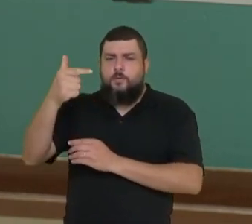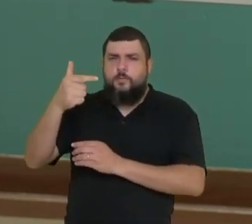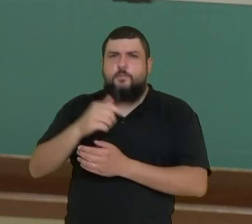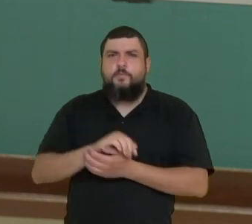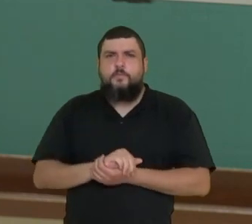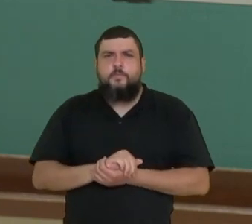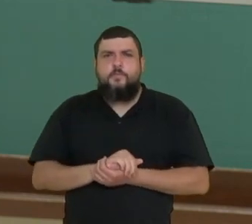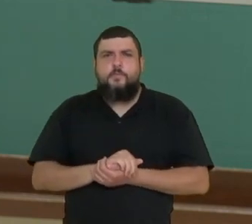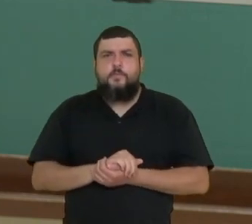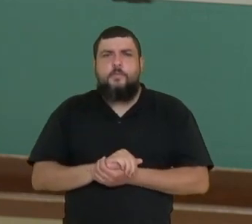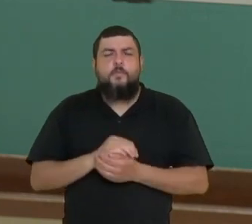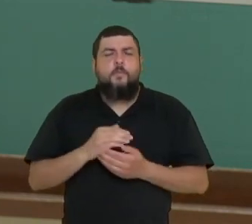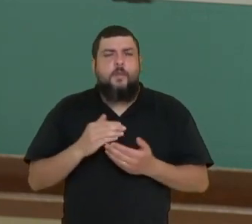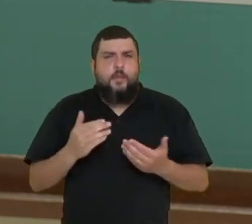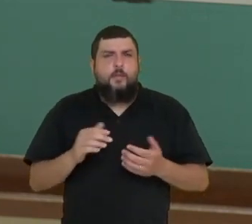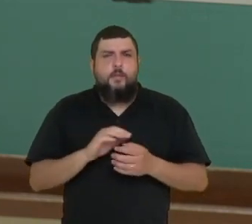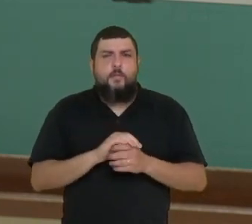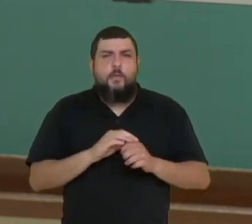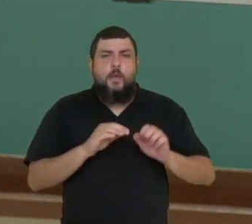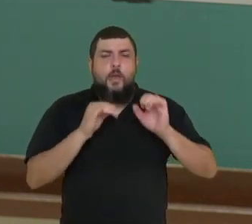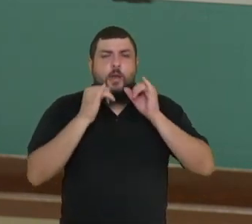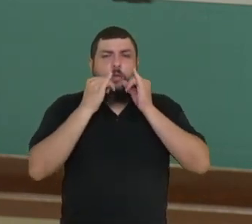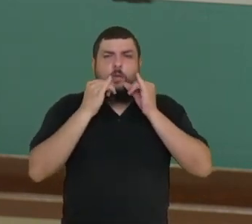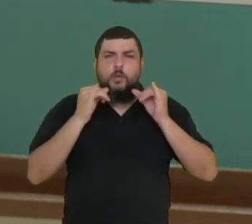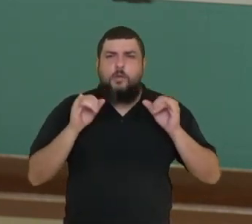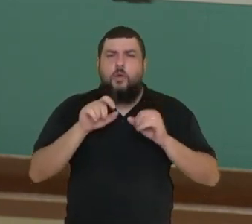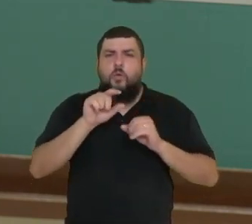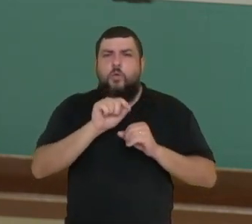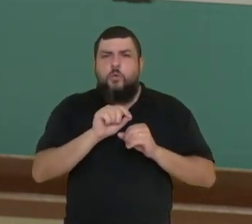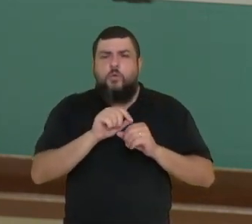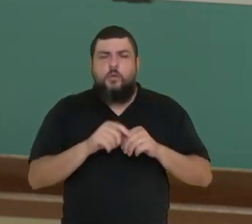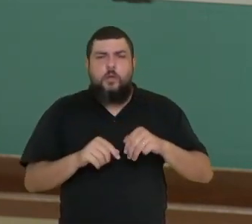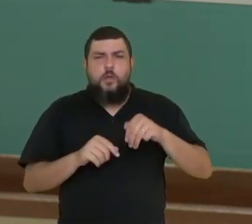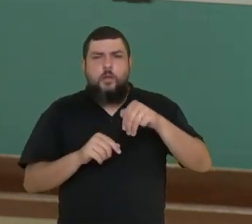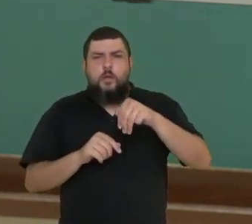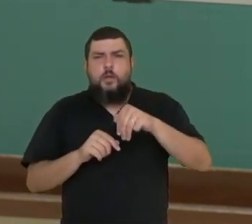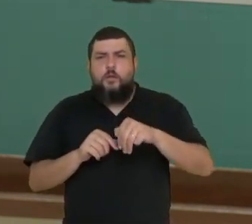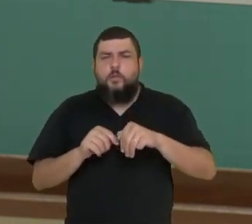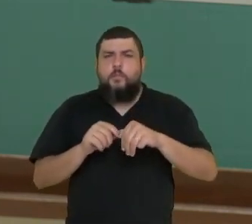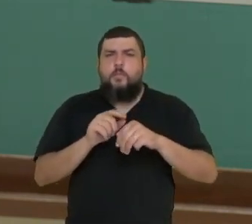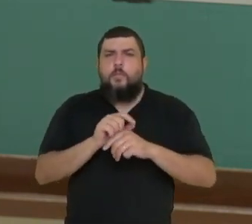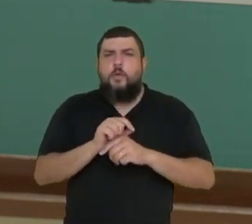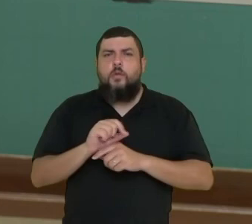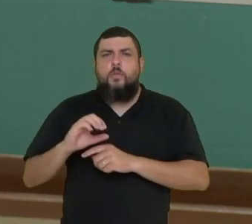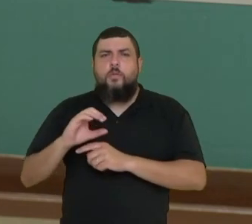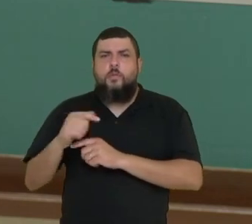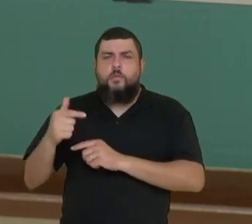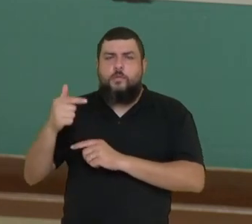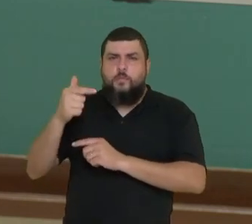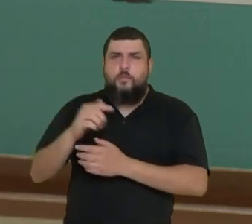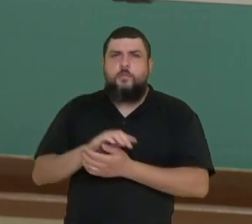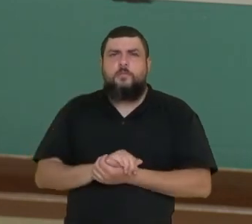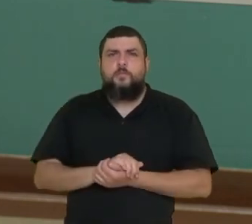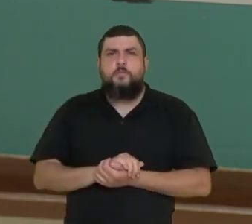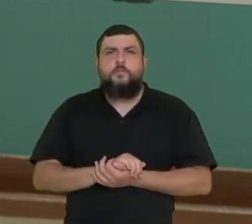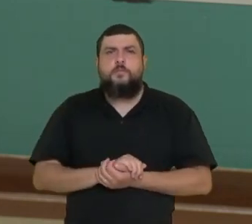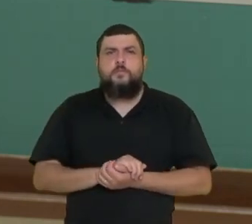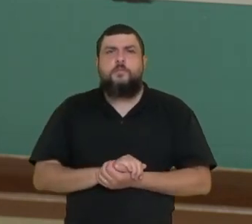Então energia é massa, certo? Essa diferença é muito pequena, essa diferença de massa é o que libera energia para nós